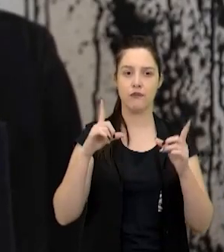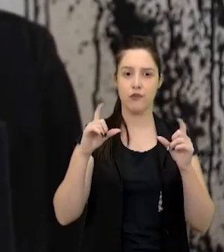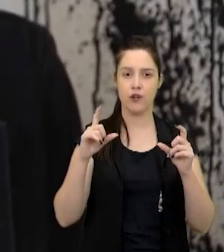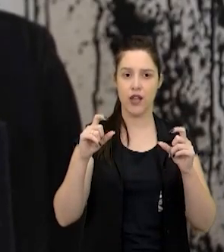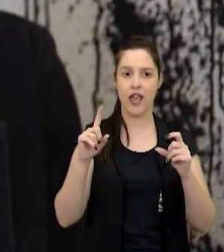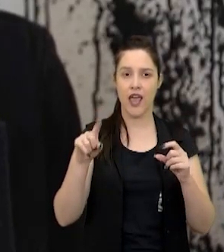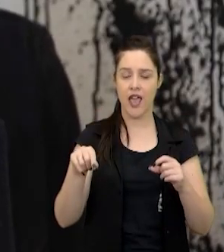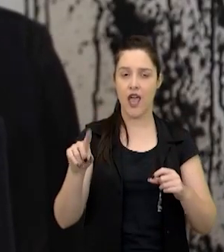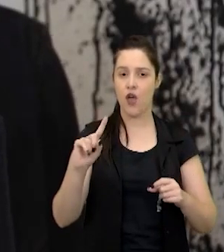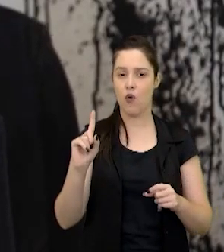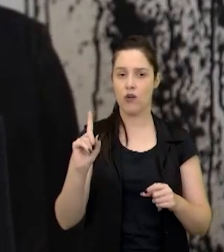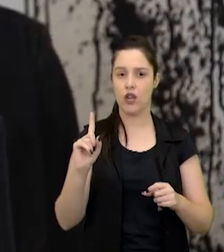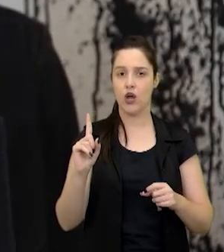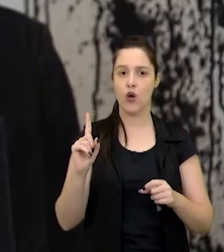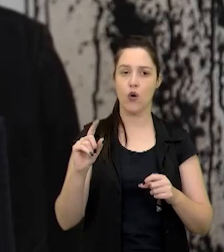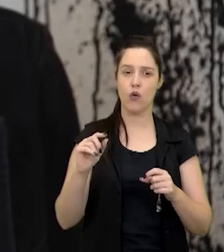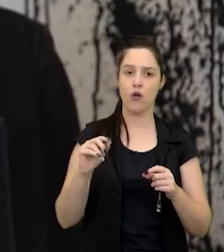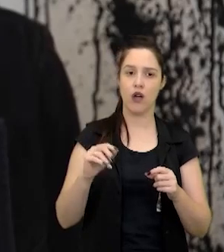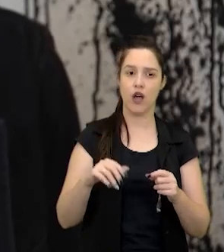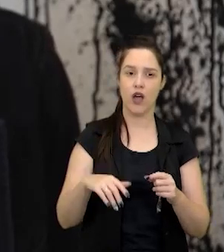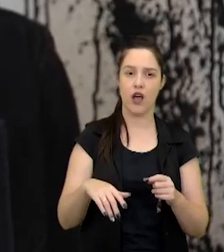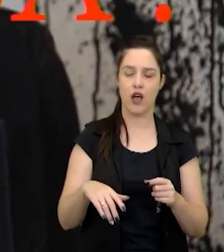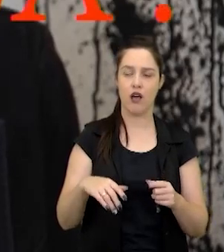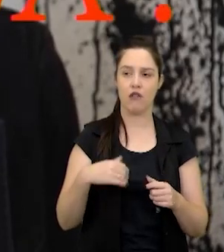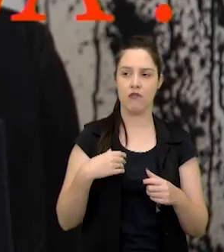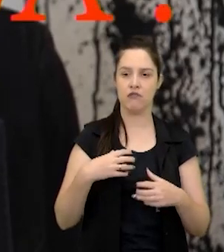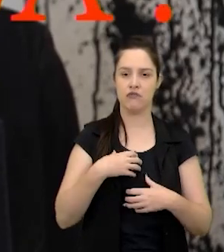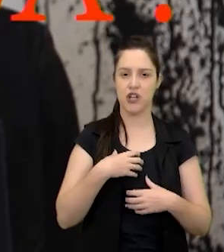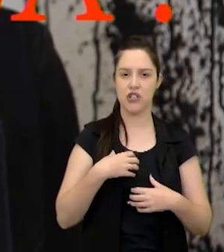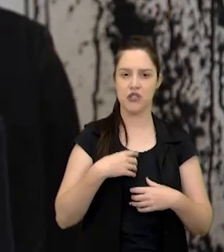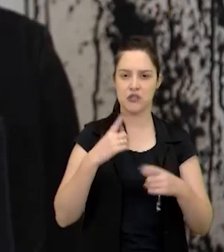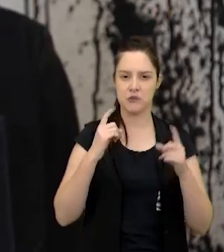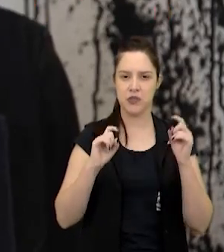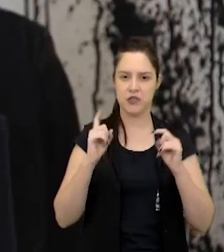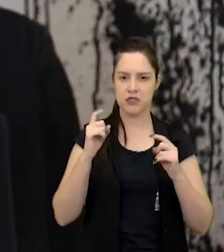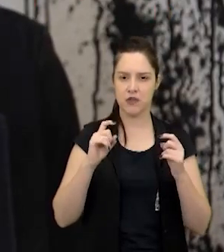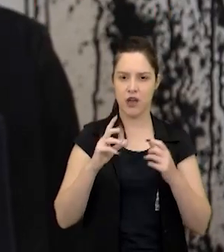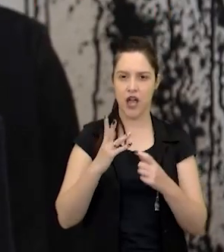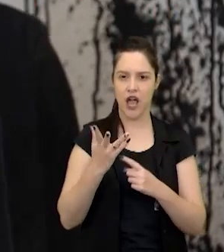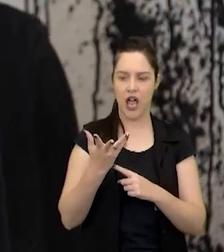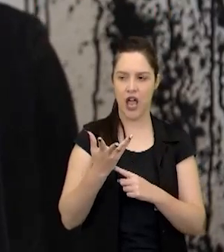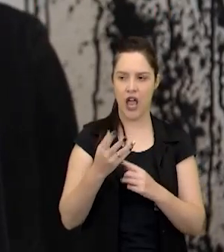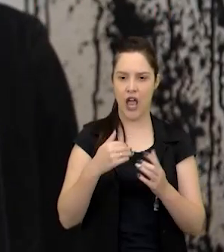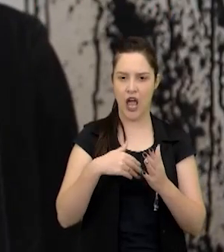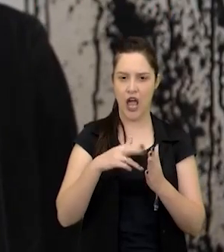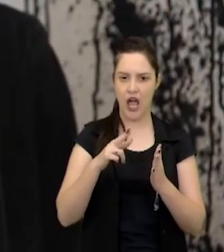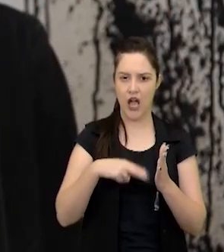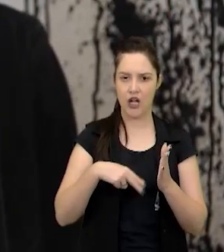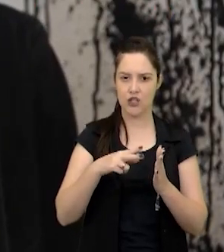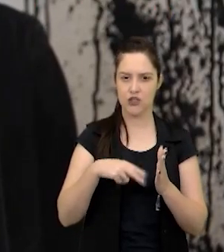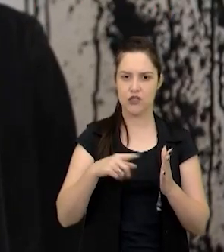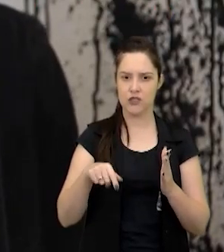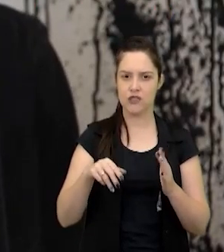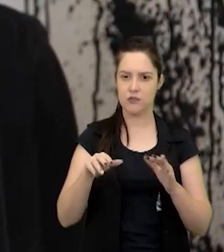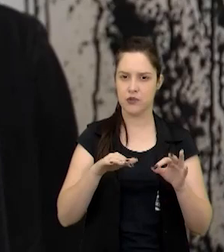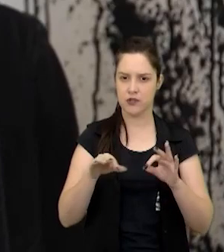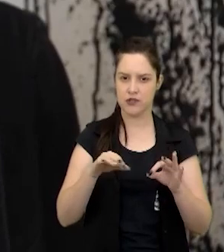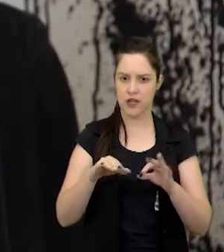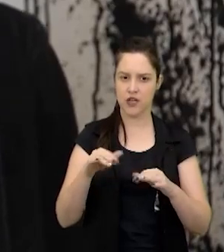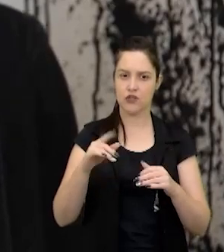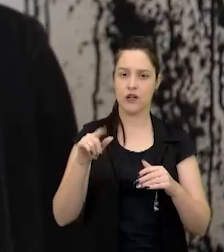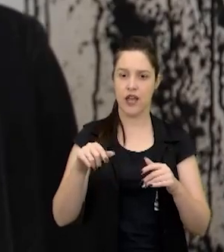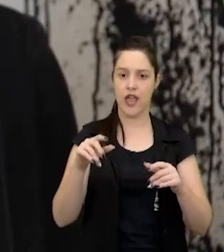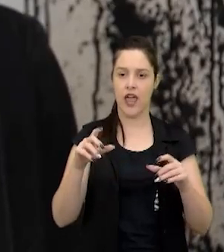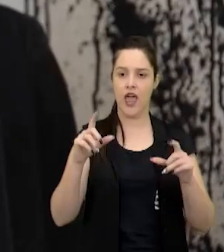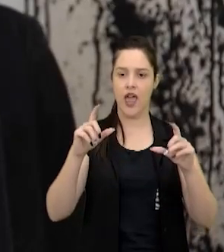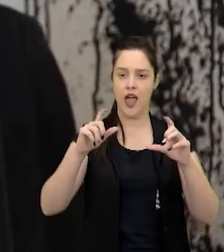ou não uma forma autêntica de expressão artística se o que faz grande parte do processo é a câmera? O